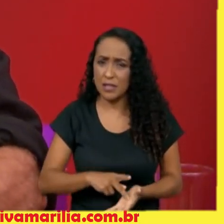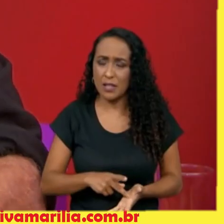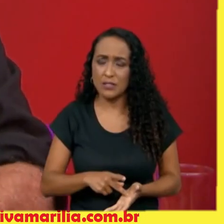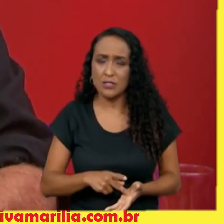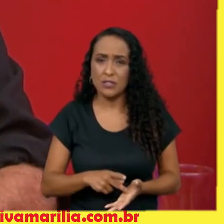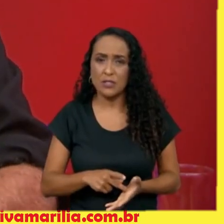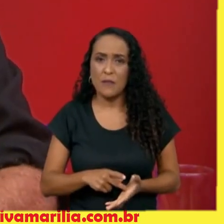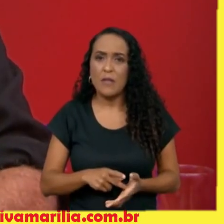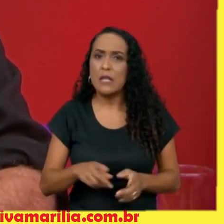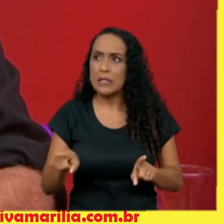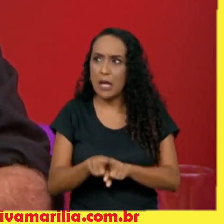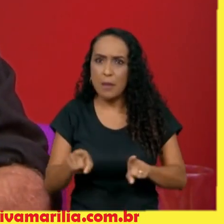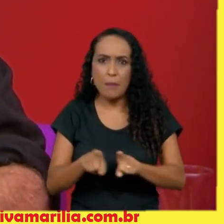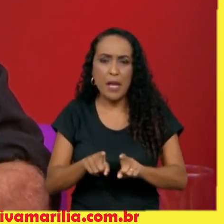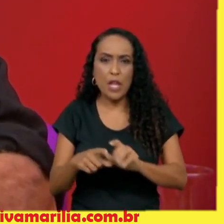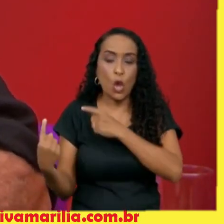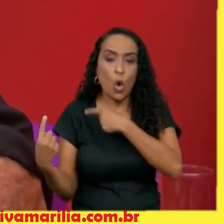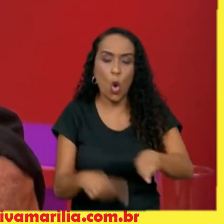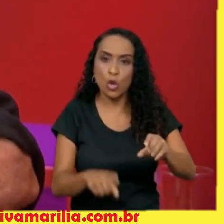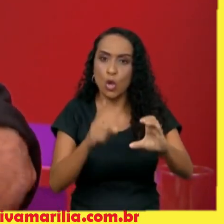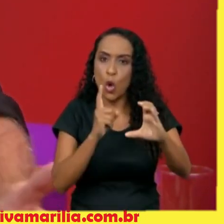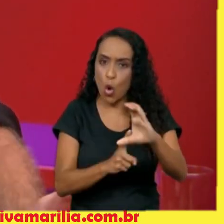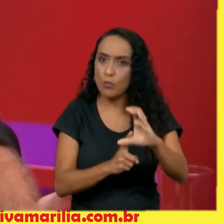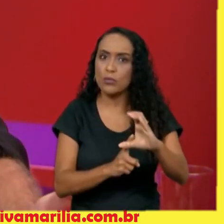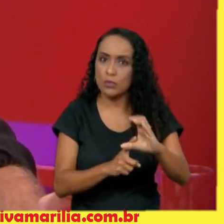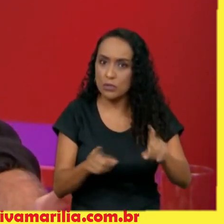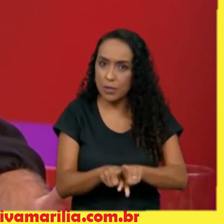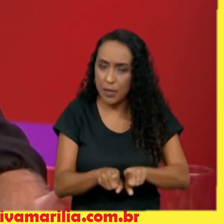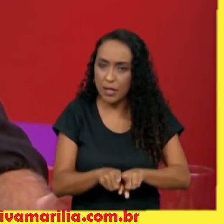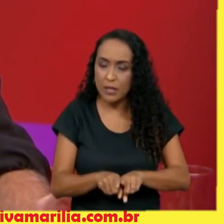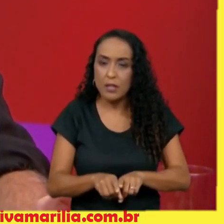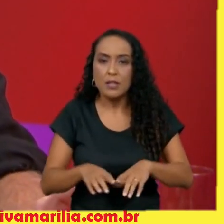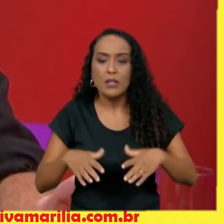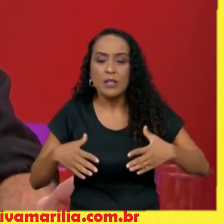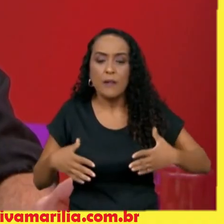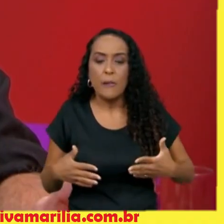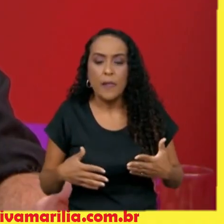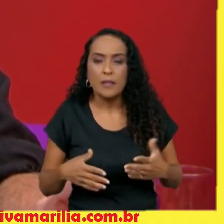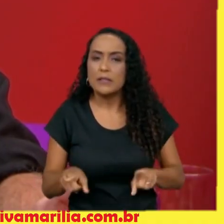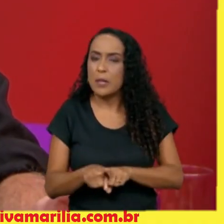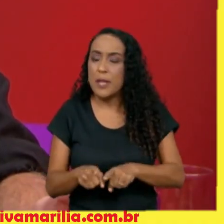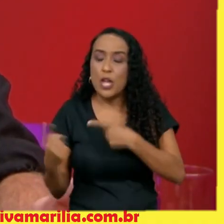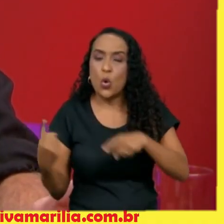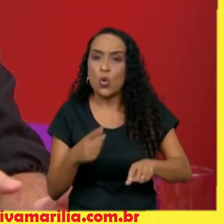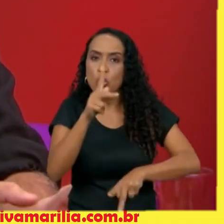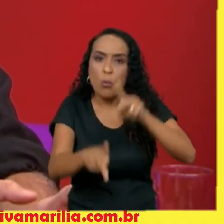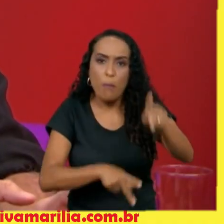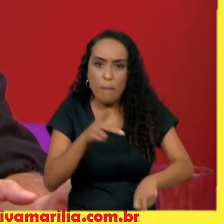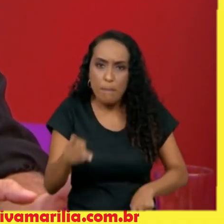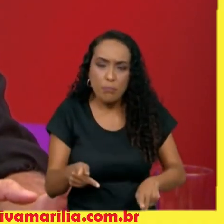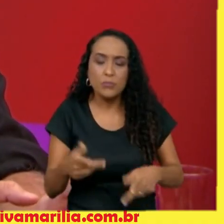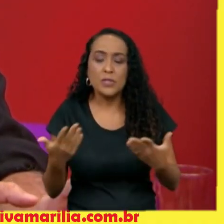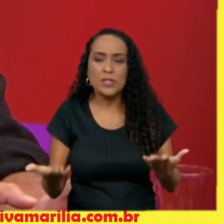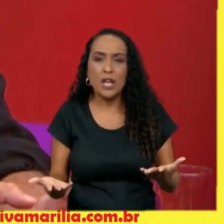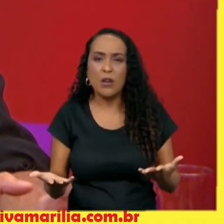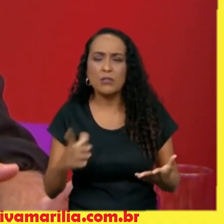Profundamente anticomunista, né? Profundamente anticomunista, né? E aí, ou seja, profundamente antipopular, no fundo, né? E aí, o